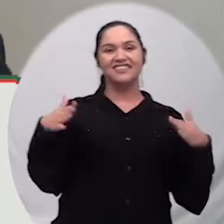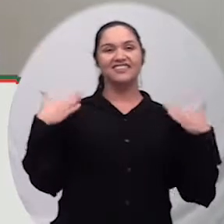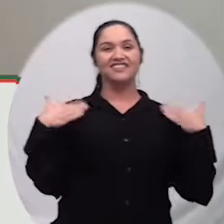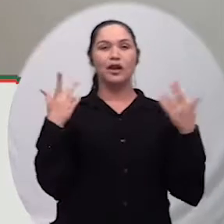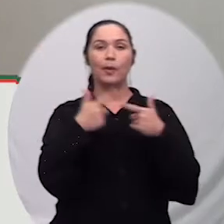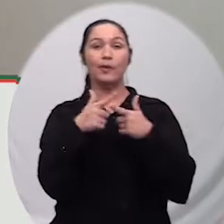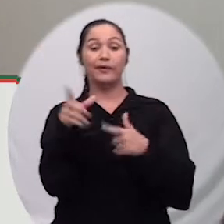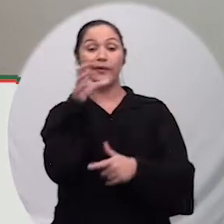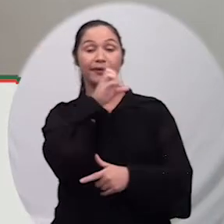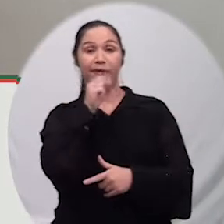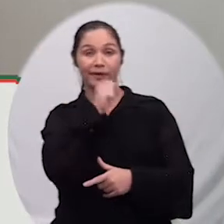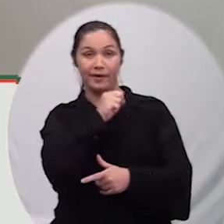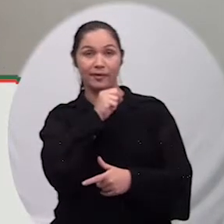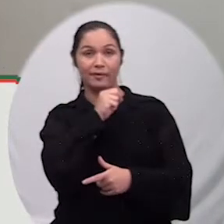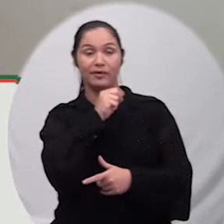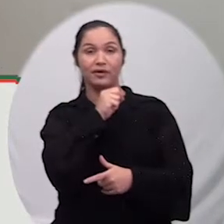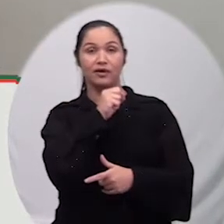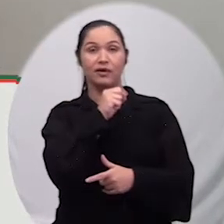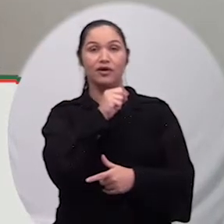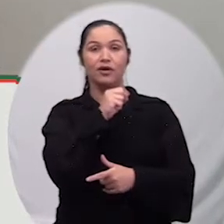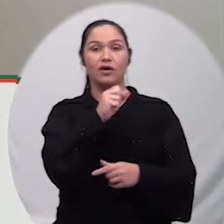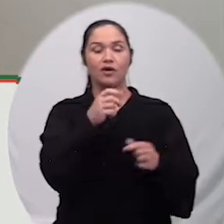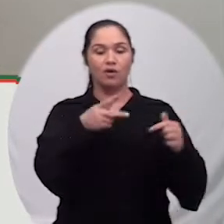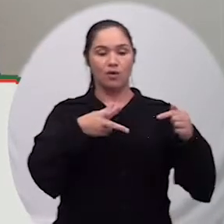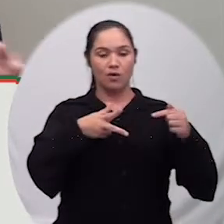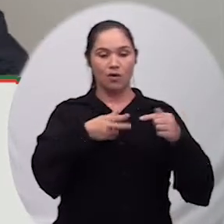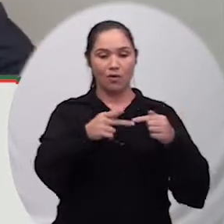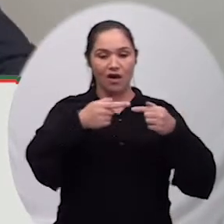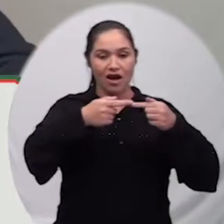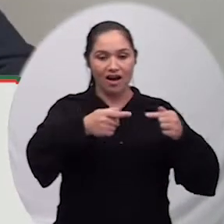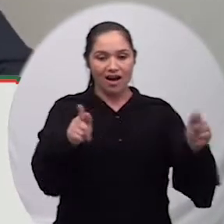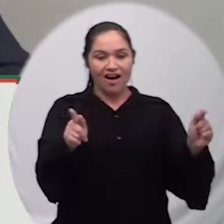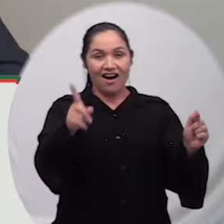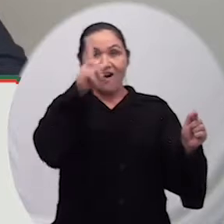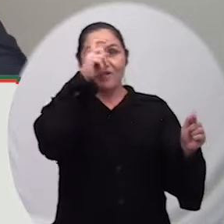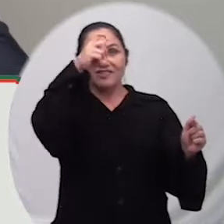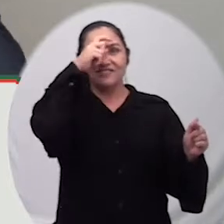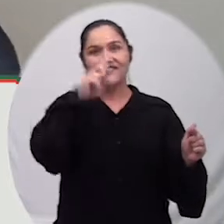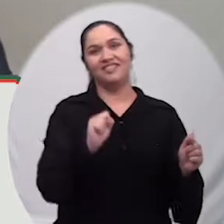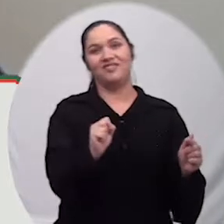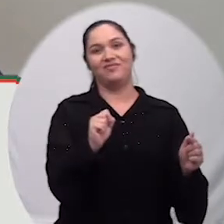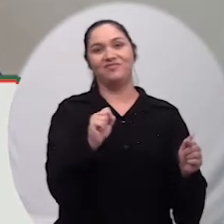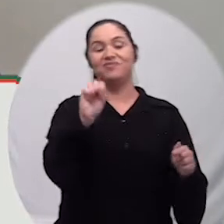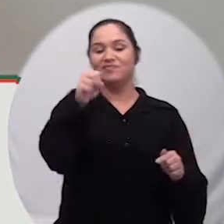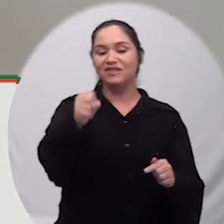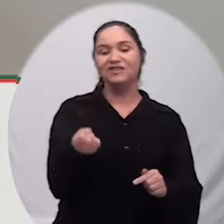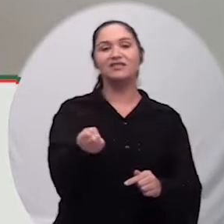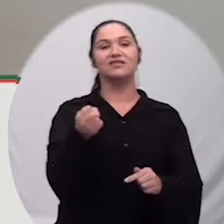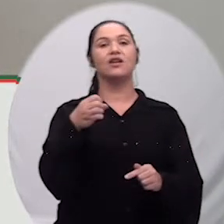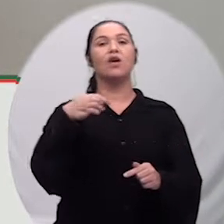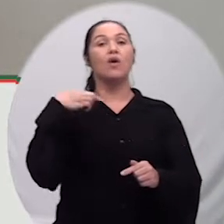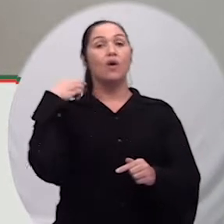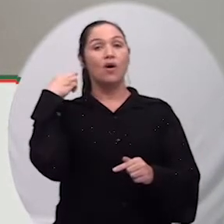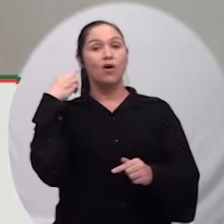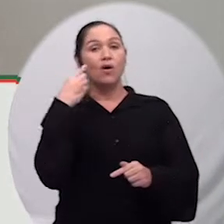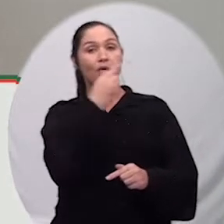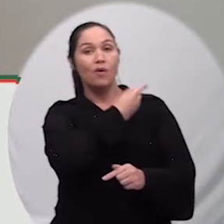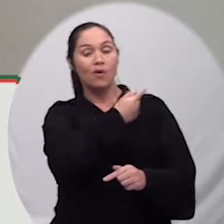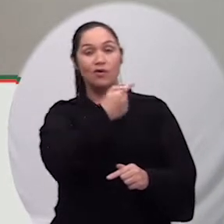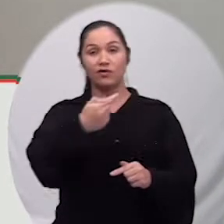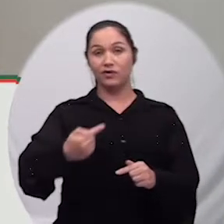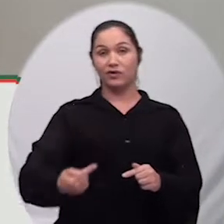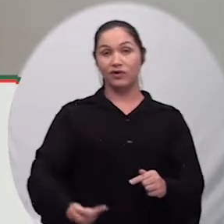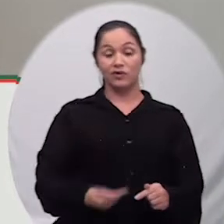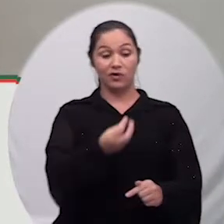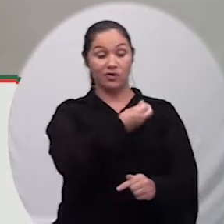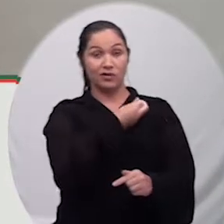sábado, às 10 horas da manhã, com a presença do nosso governador, com a presença do secretário de Saúde de